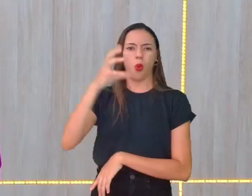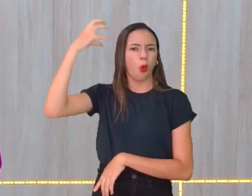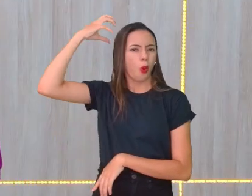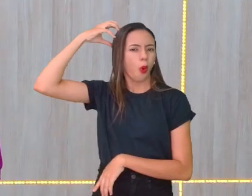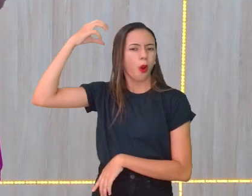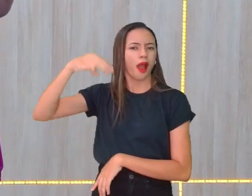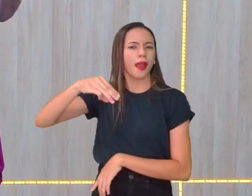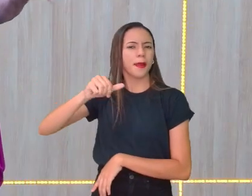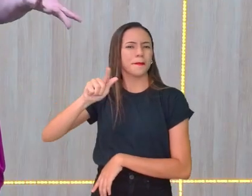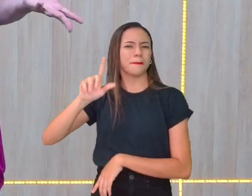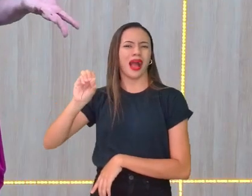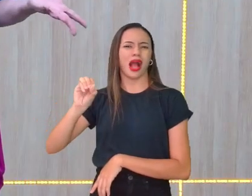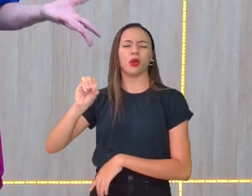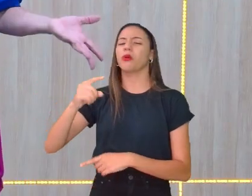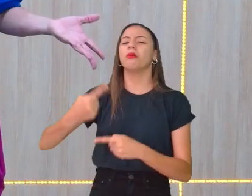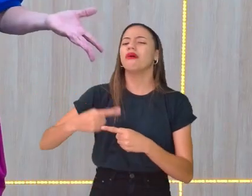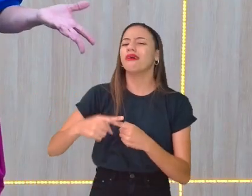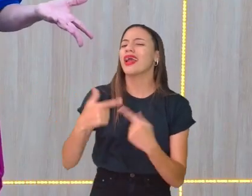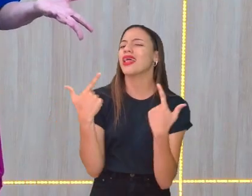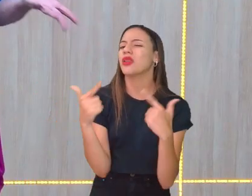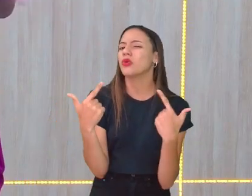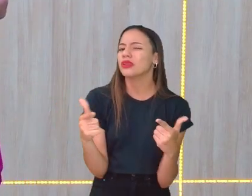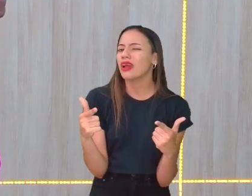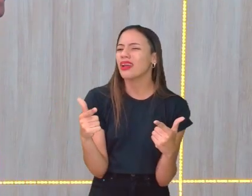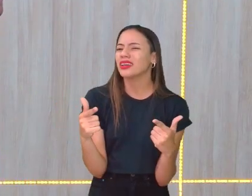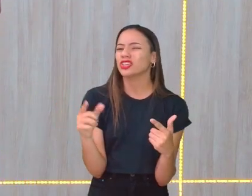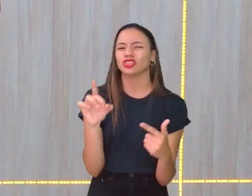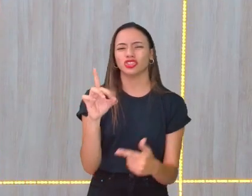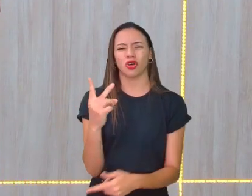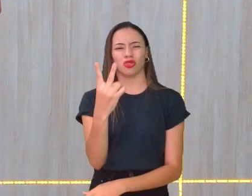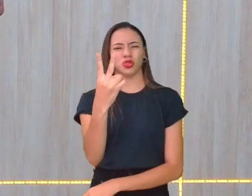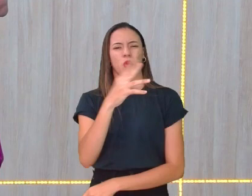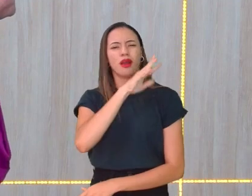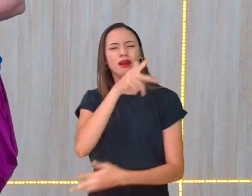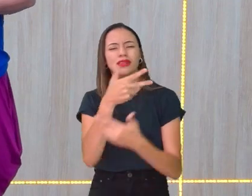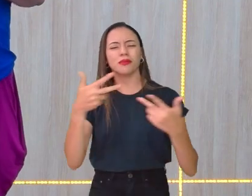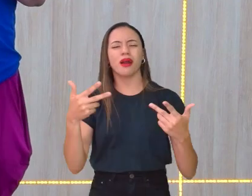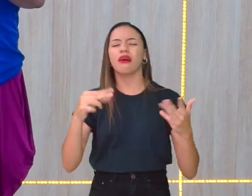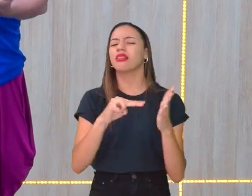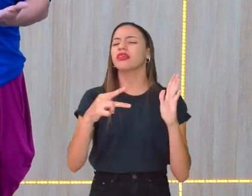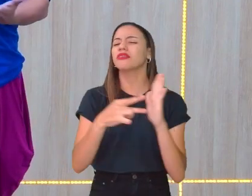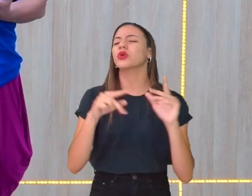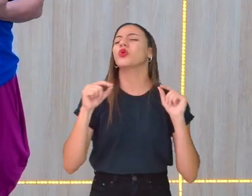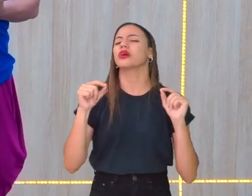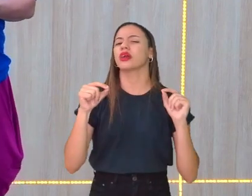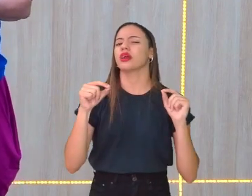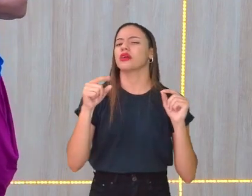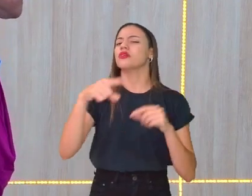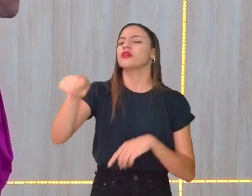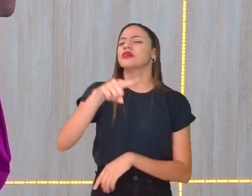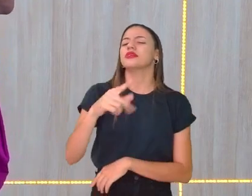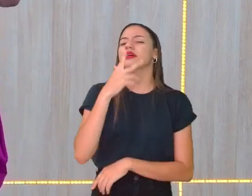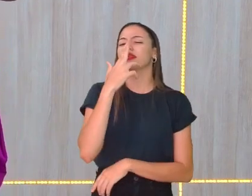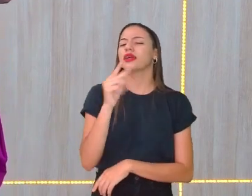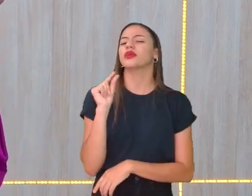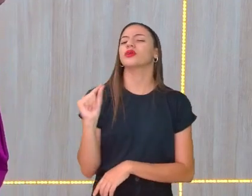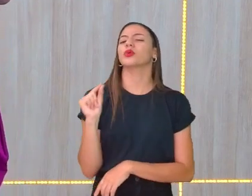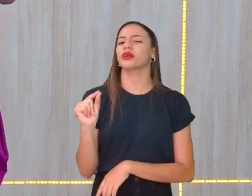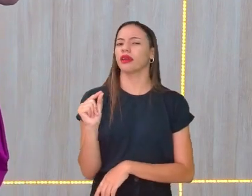menino ali sozinho, com dois animais. O que ele quer dizer com isso? O que vocês acham? Né? A gente